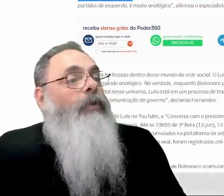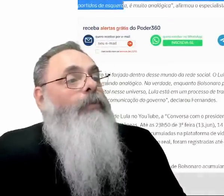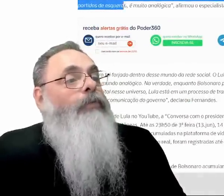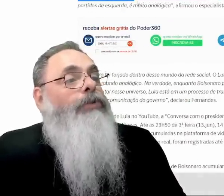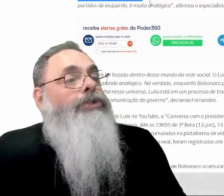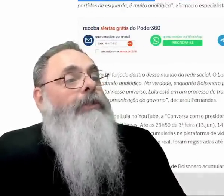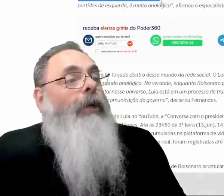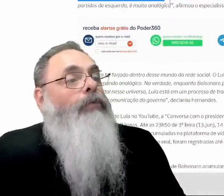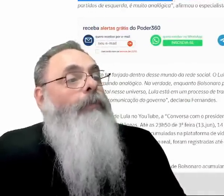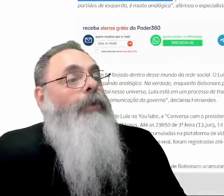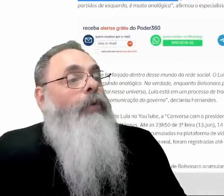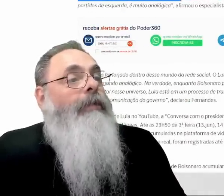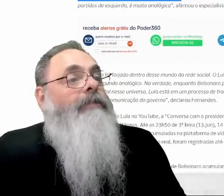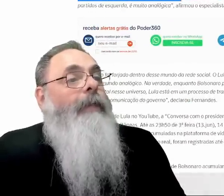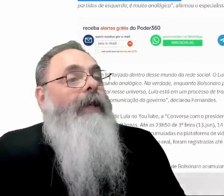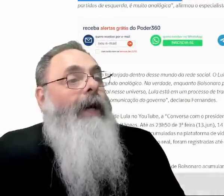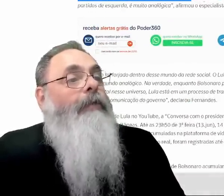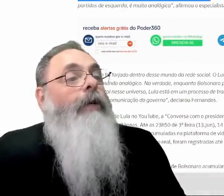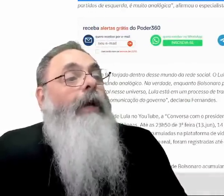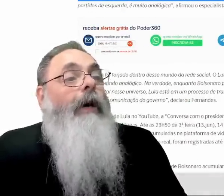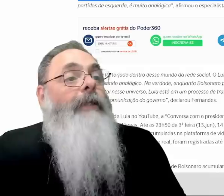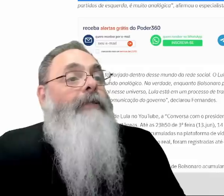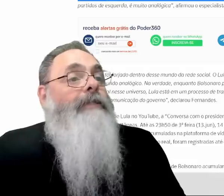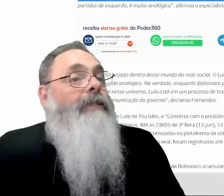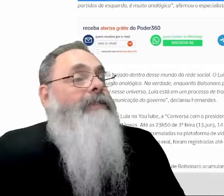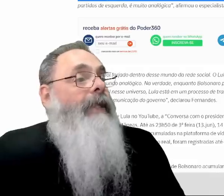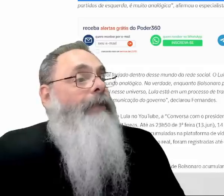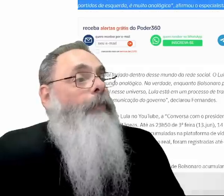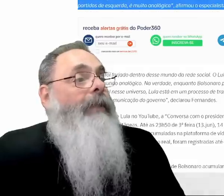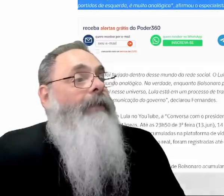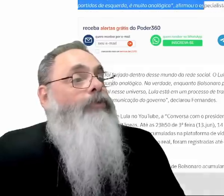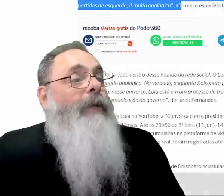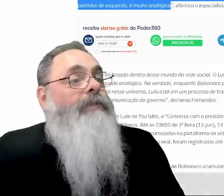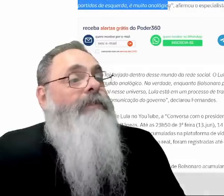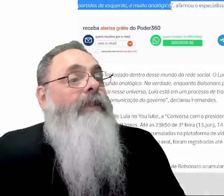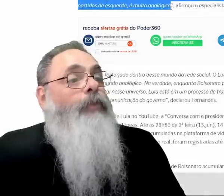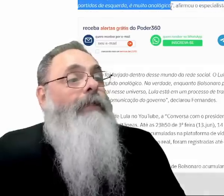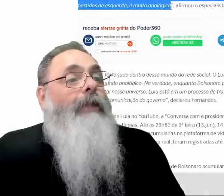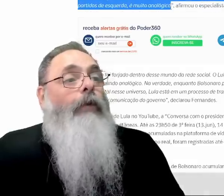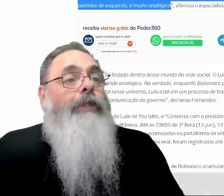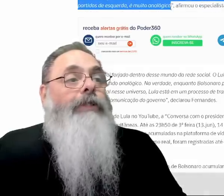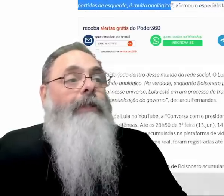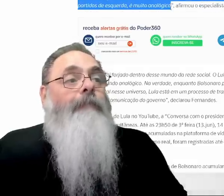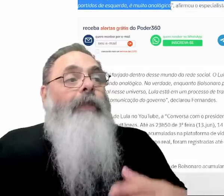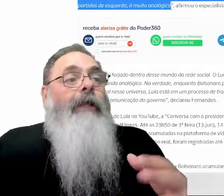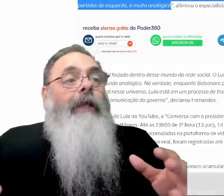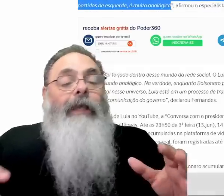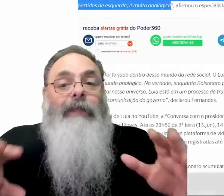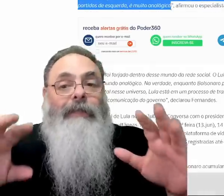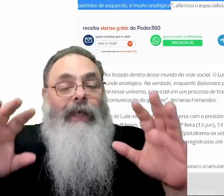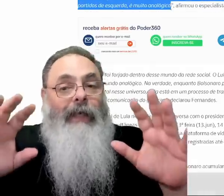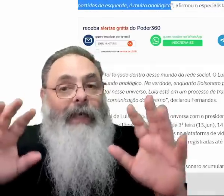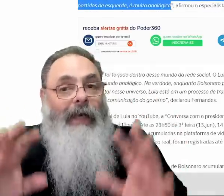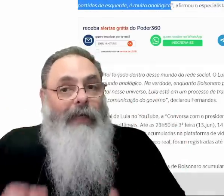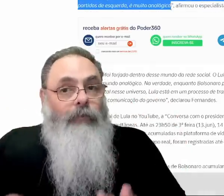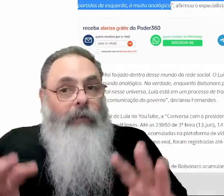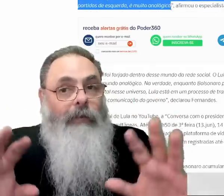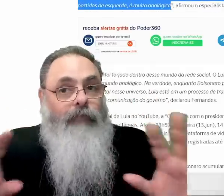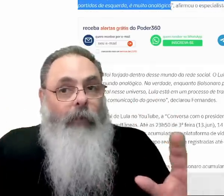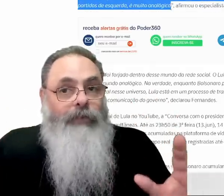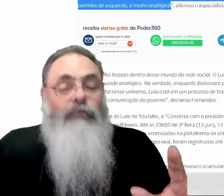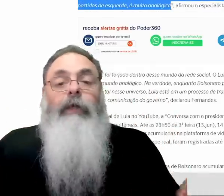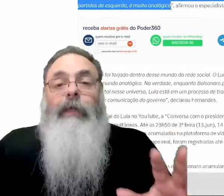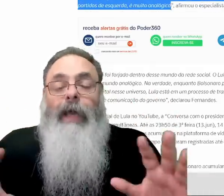nasceu no mundo digital dominou nesse mercado a militância da esquerda do PT dos partidos esquerda é muito analógica né ele tá errado